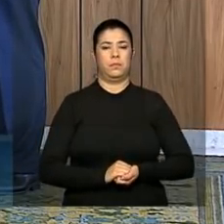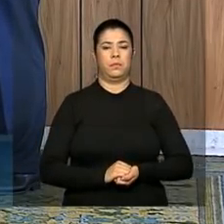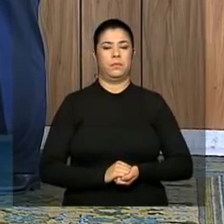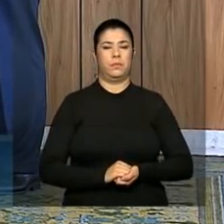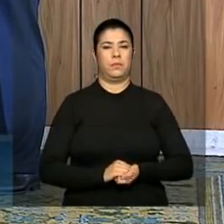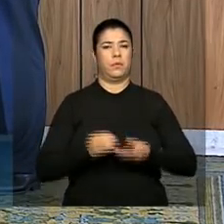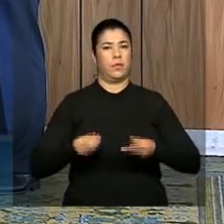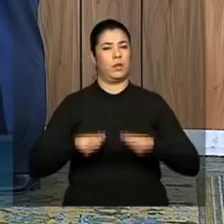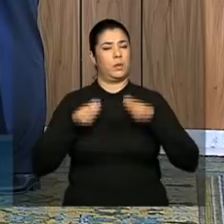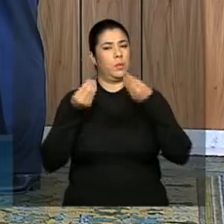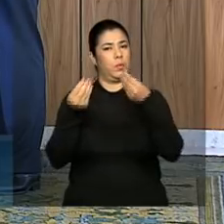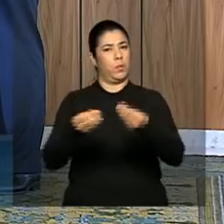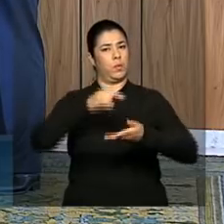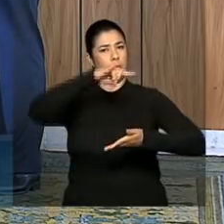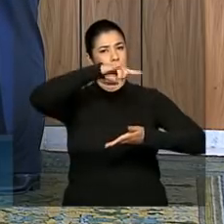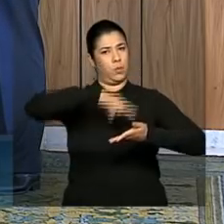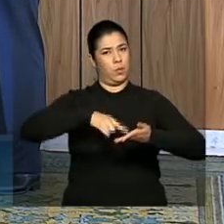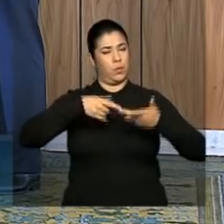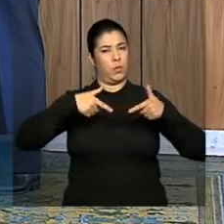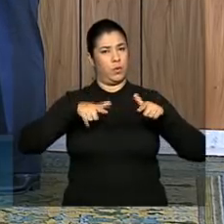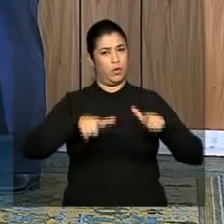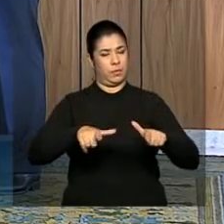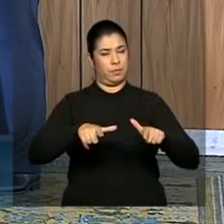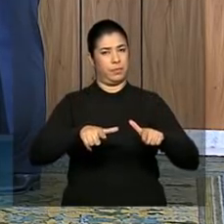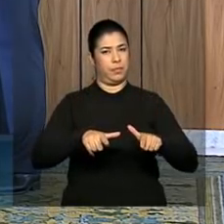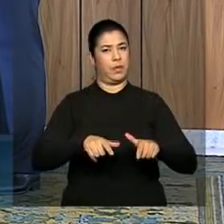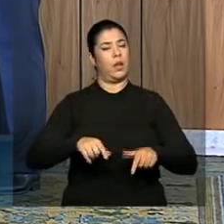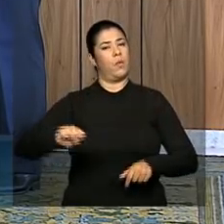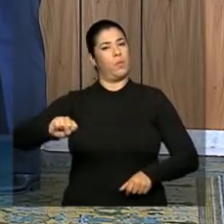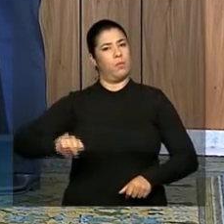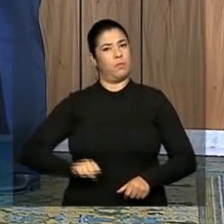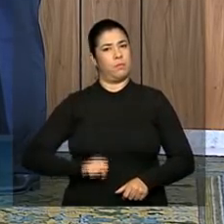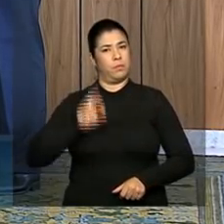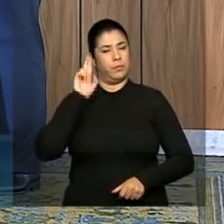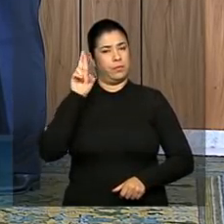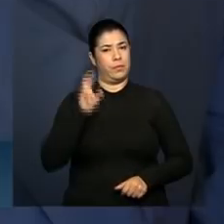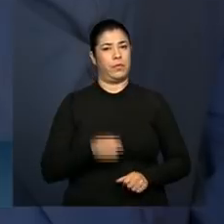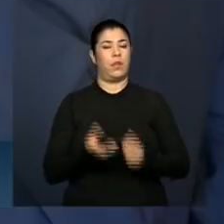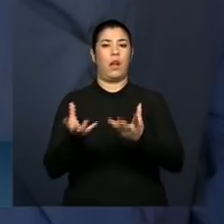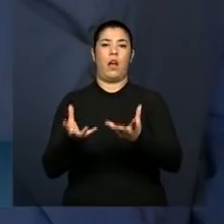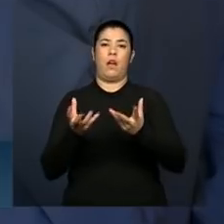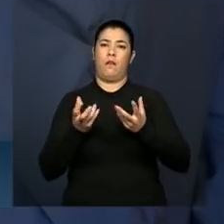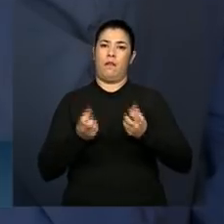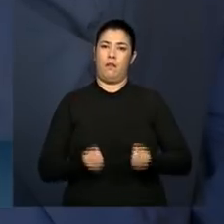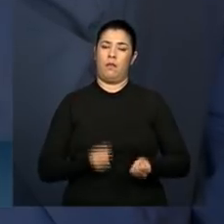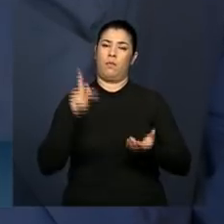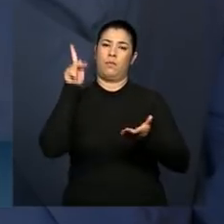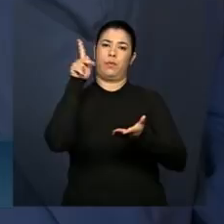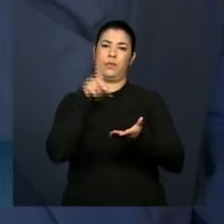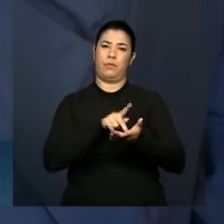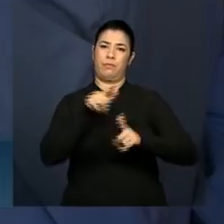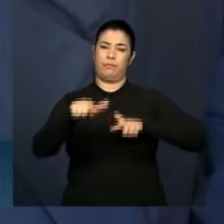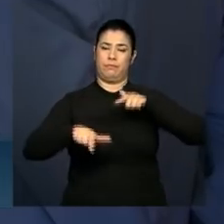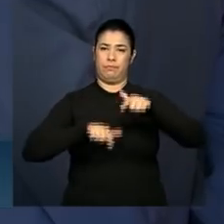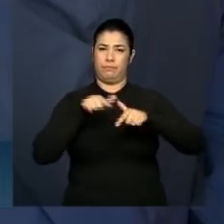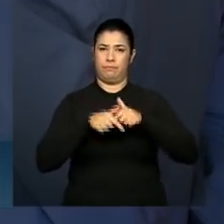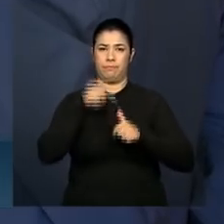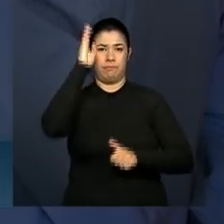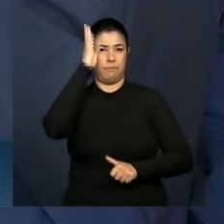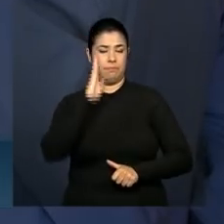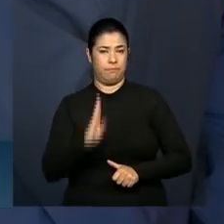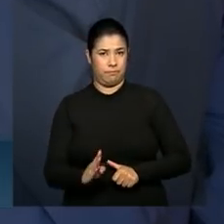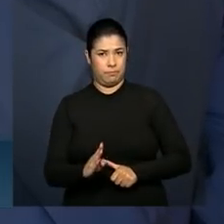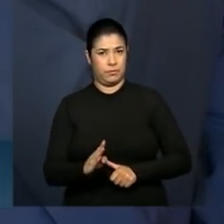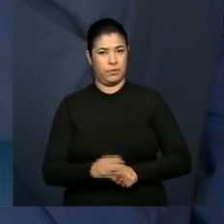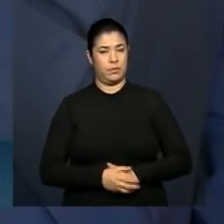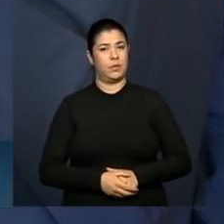Com a entrega das credenciais, o embaixador assume oficialmente suas funções no Brasil, como